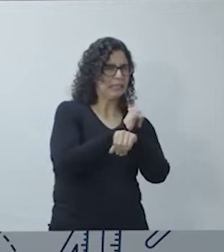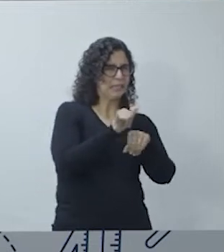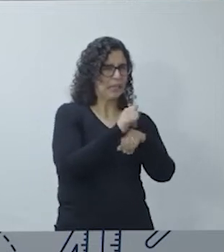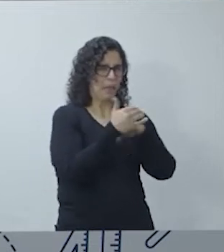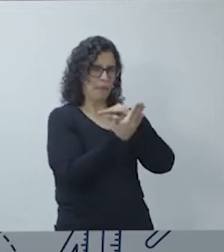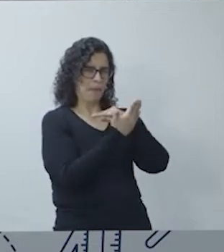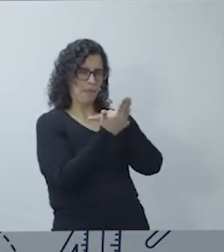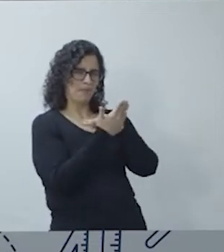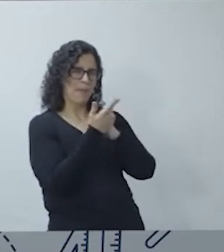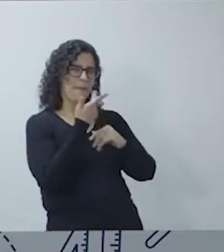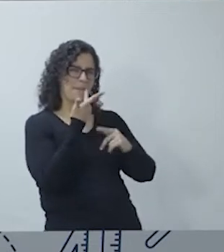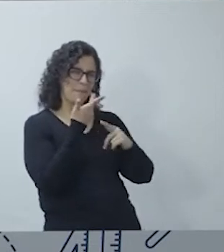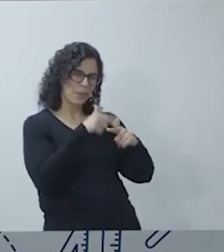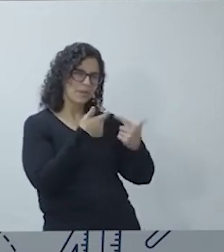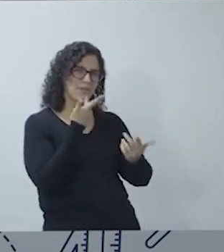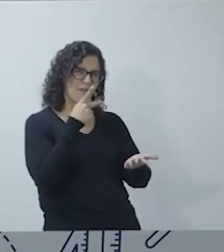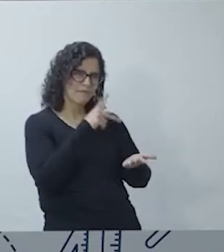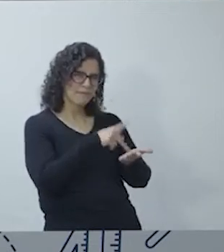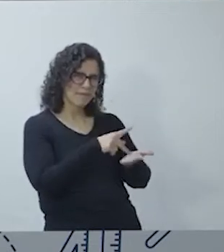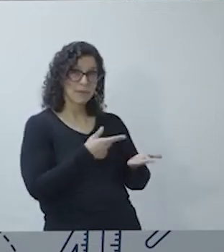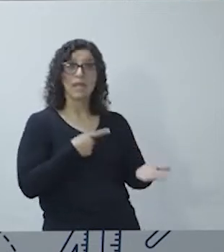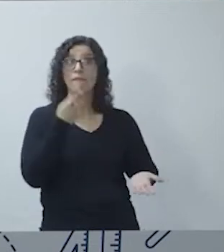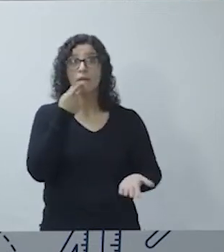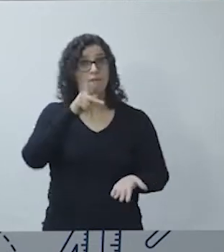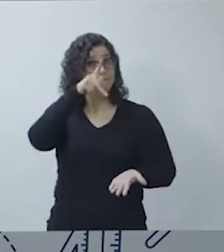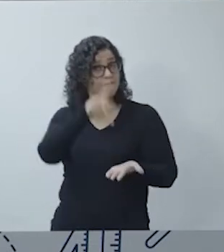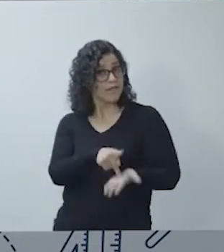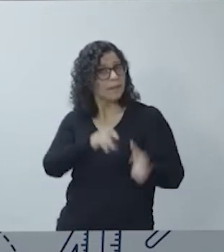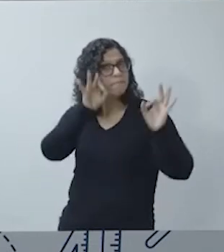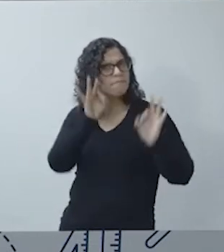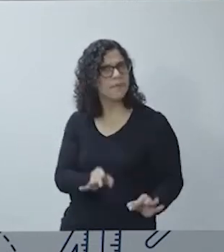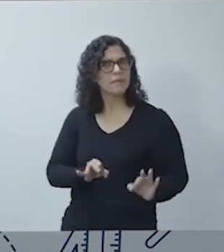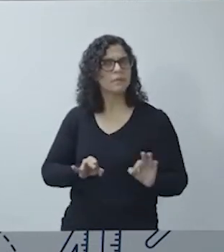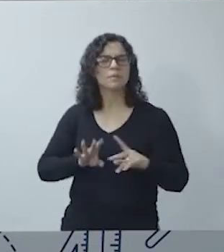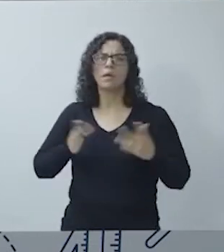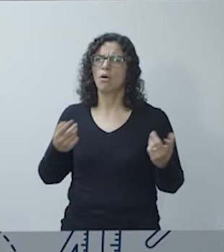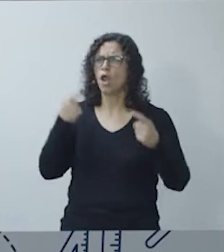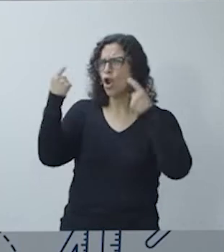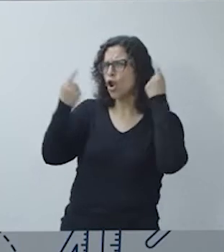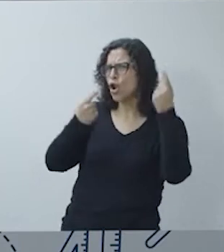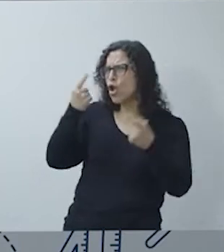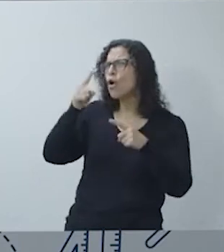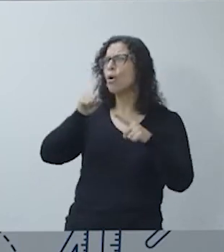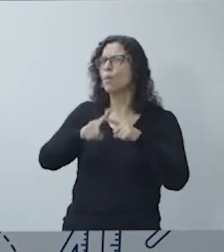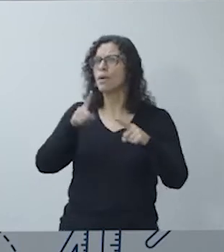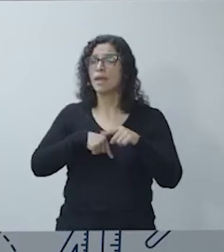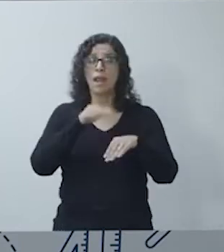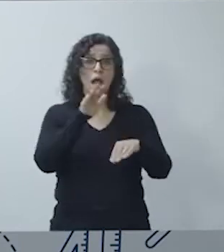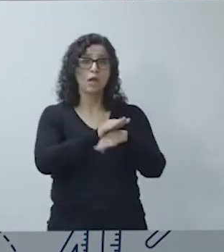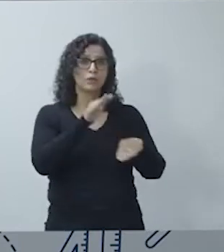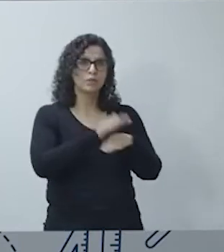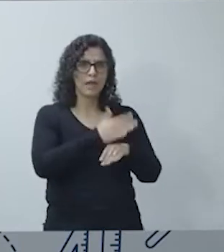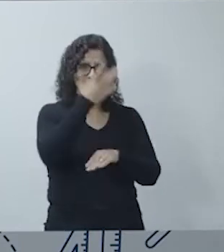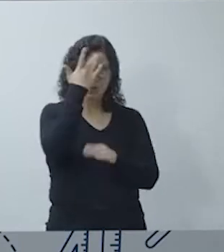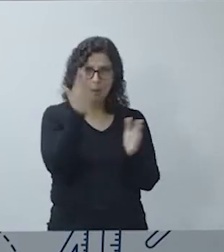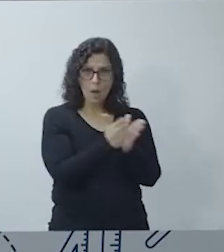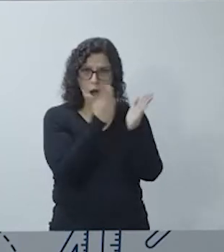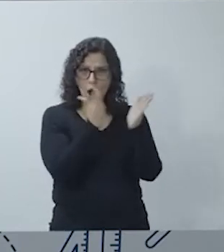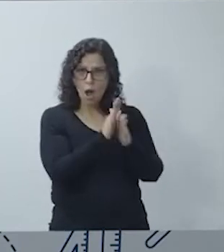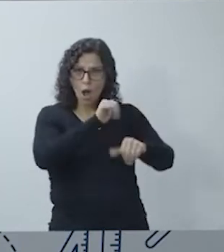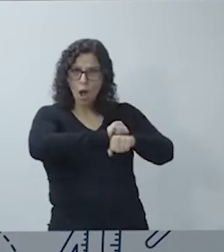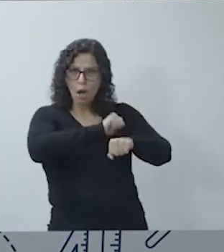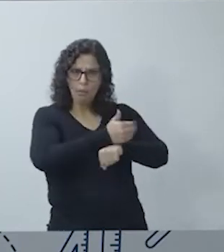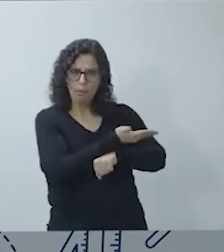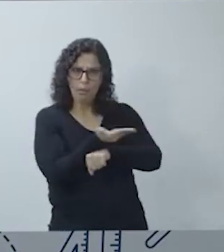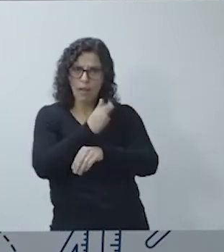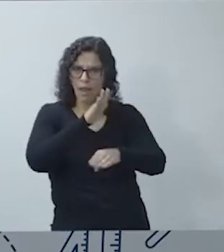Mas não, a verdade verdadeira. Será que é por isso que ele era doido? Será que ele era doido porque ele ajudava as